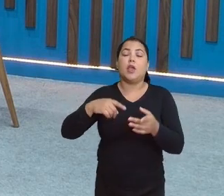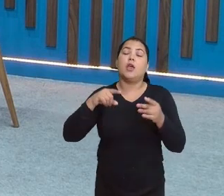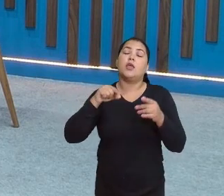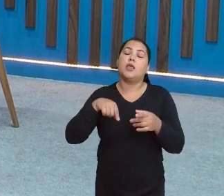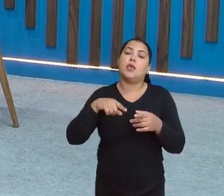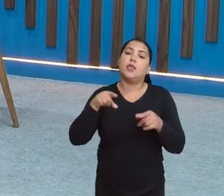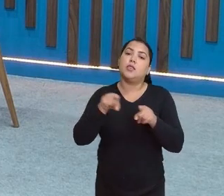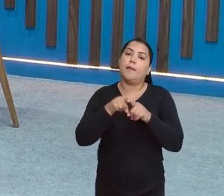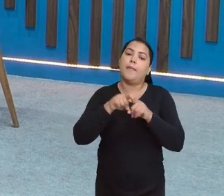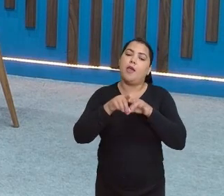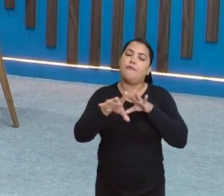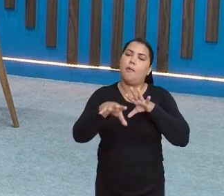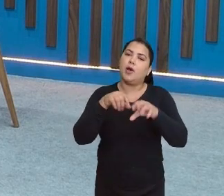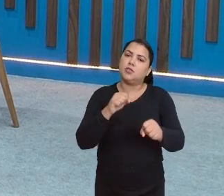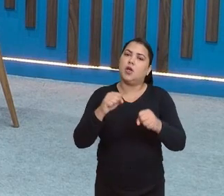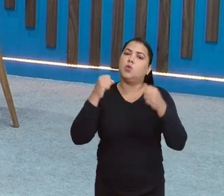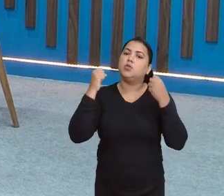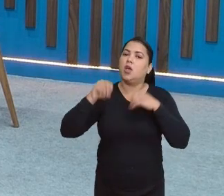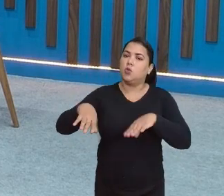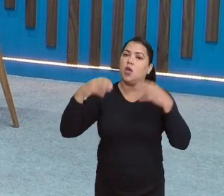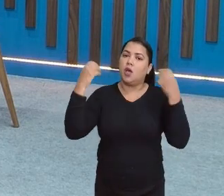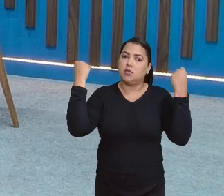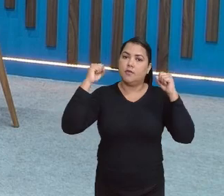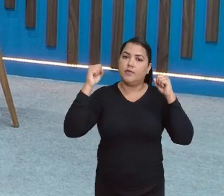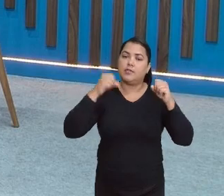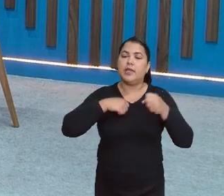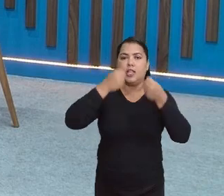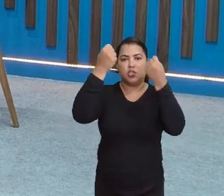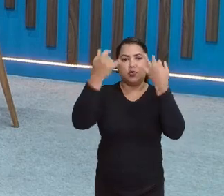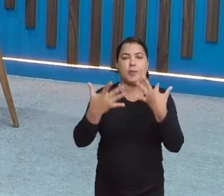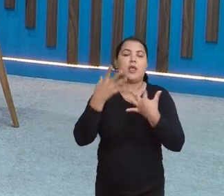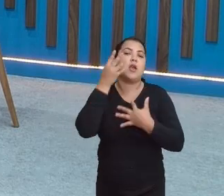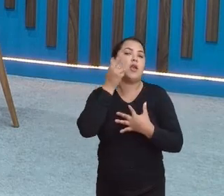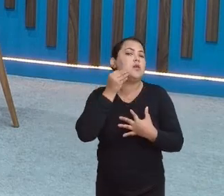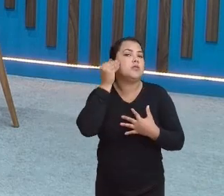educação física, onde ele conta a sua experiência